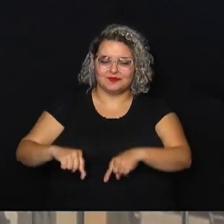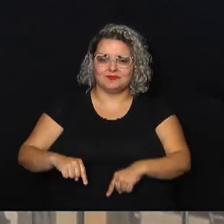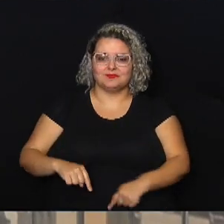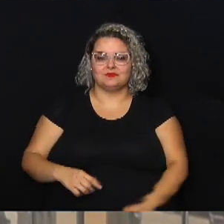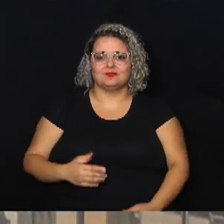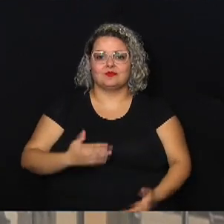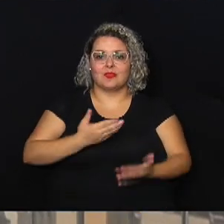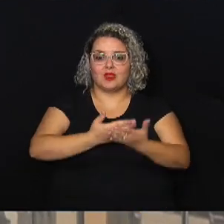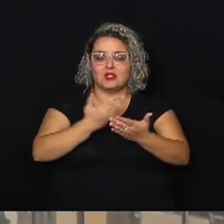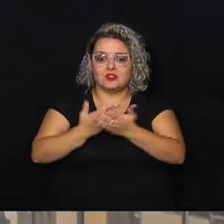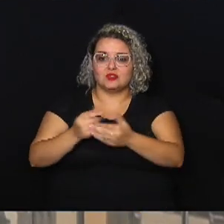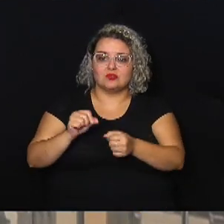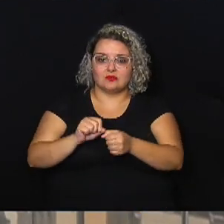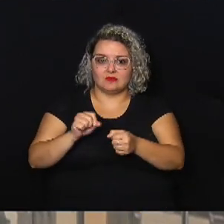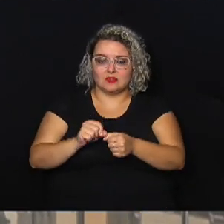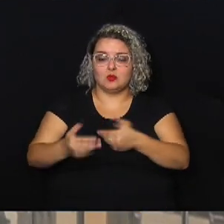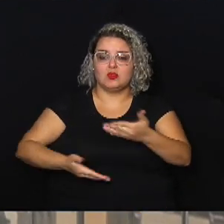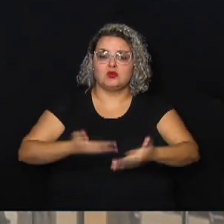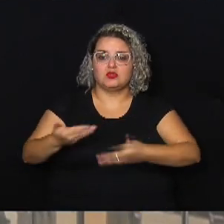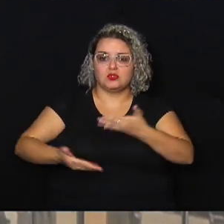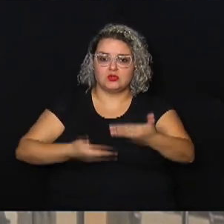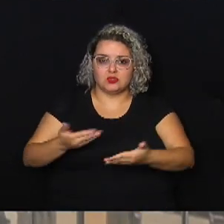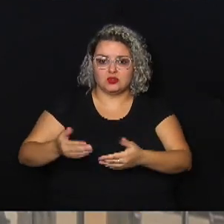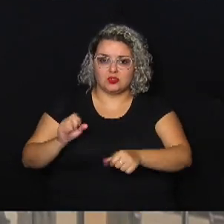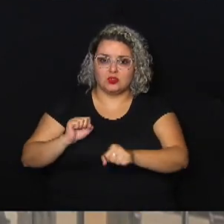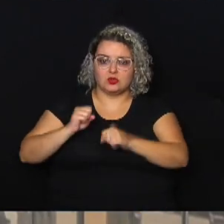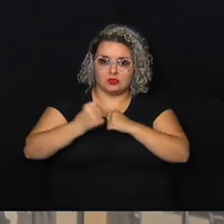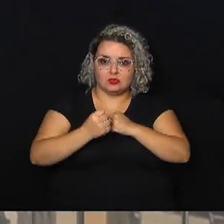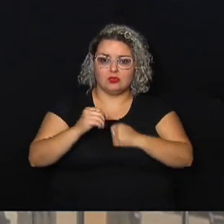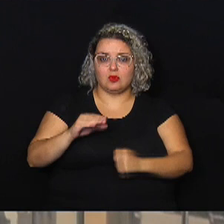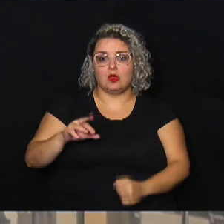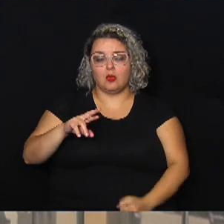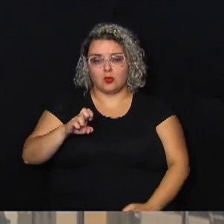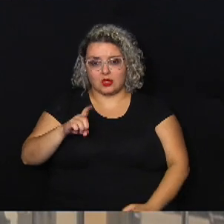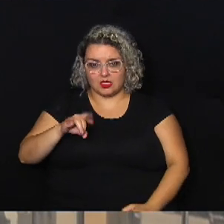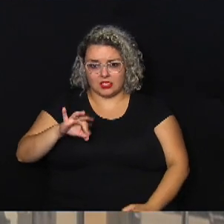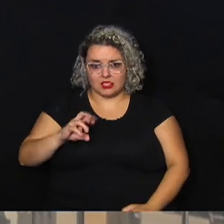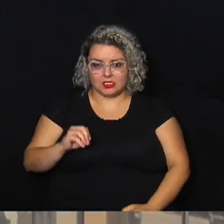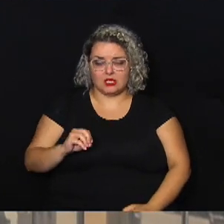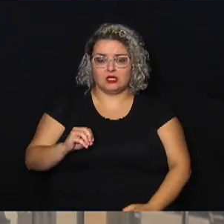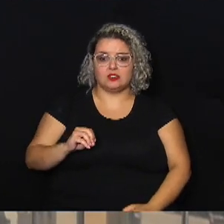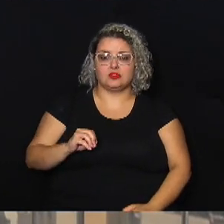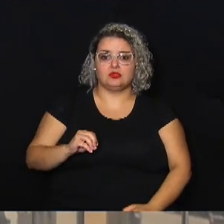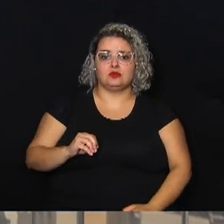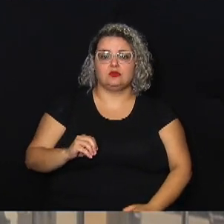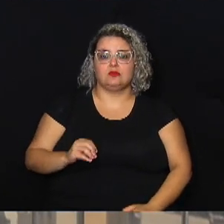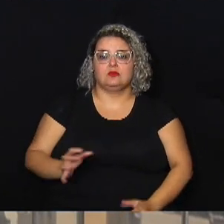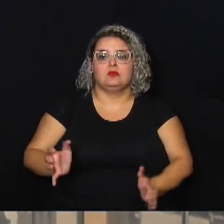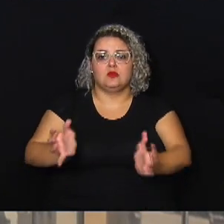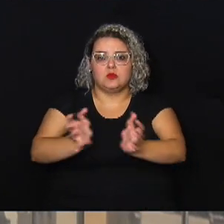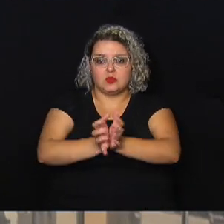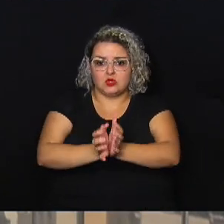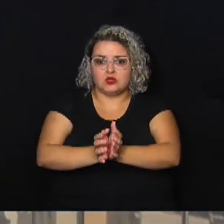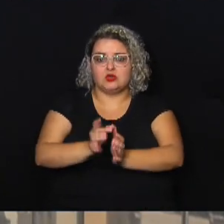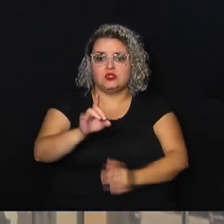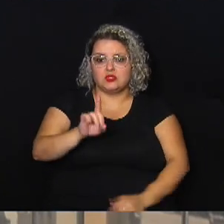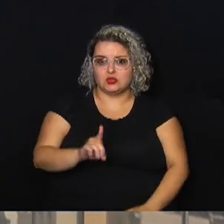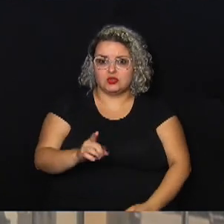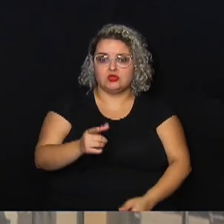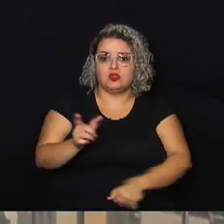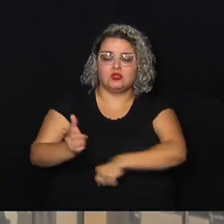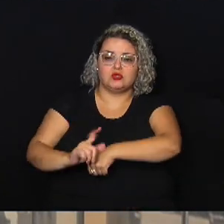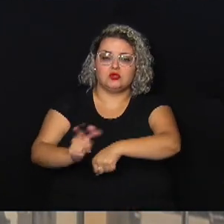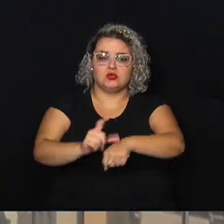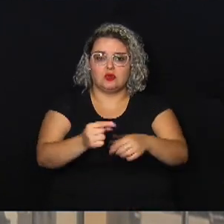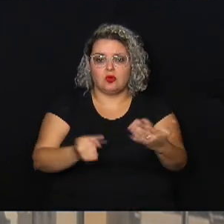estudo realizado pelo Serviço de Proteção ao Crédito pela Confederação Nacional de Dirigentes Lojistas